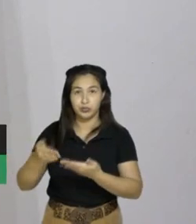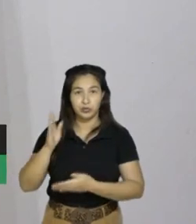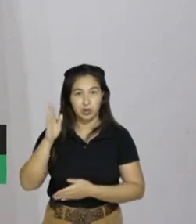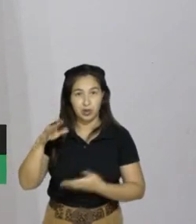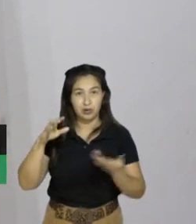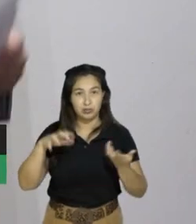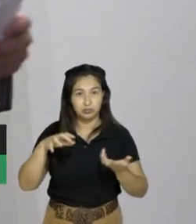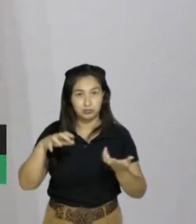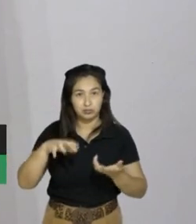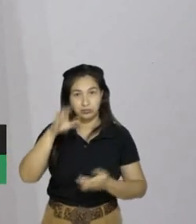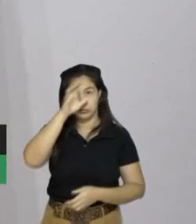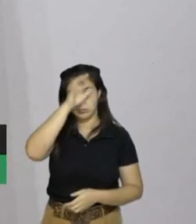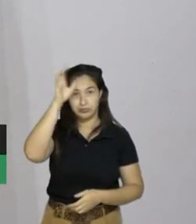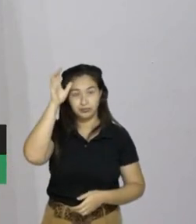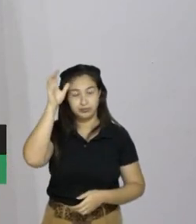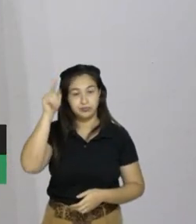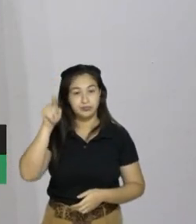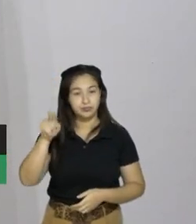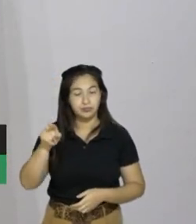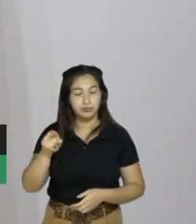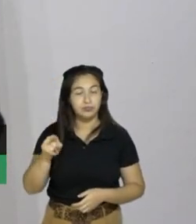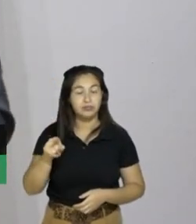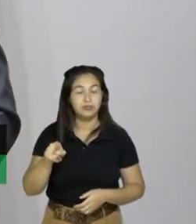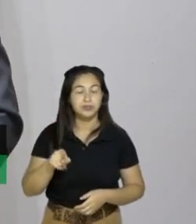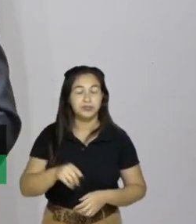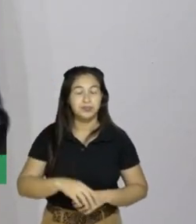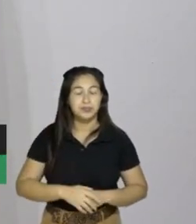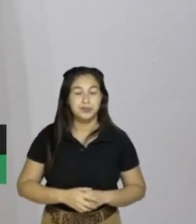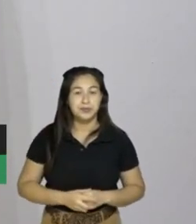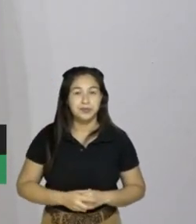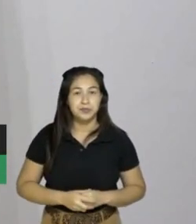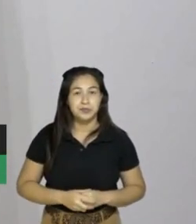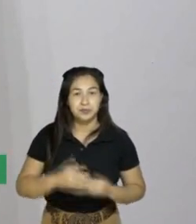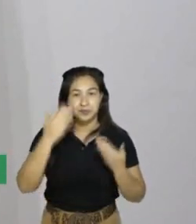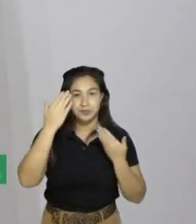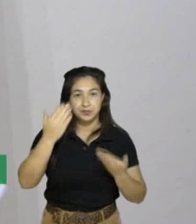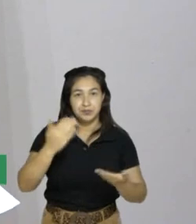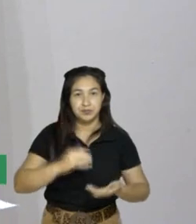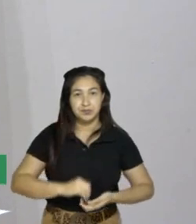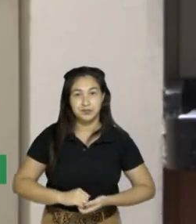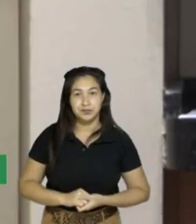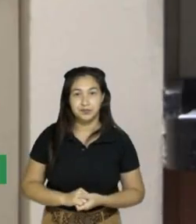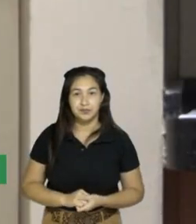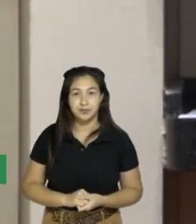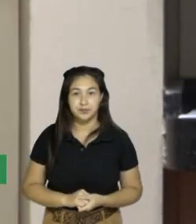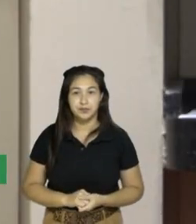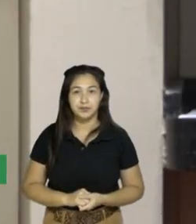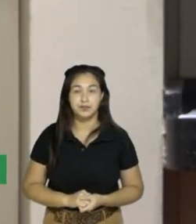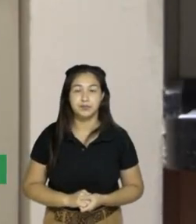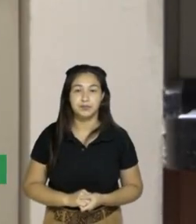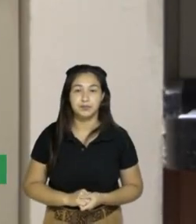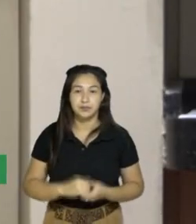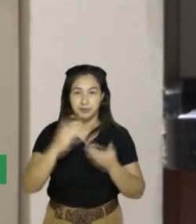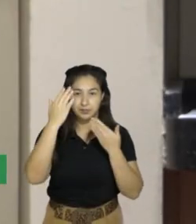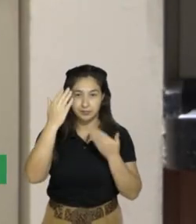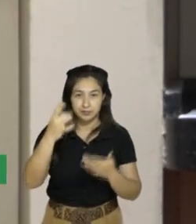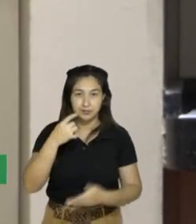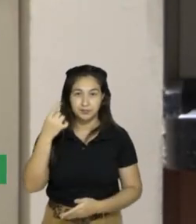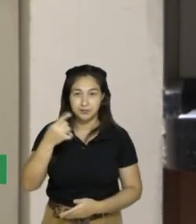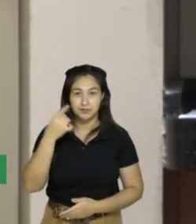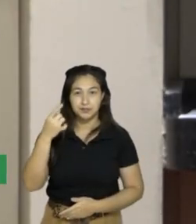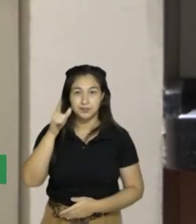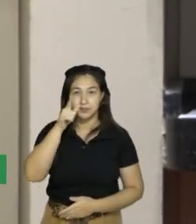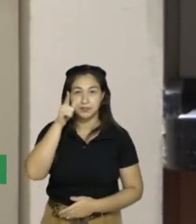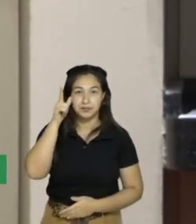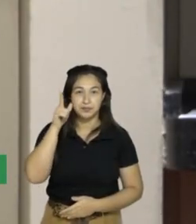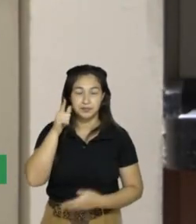dos Deputados para revogar as escolas Muito obrigado obrigado Deputado Lucas o próximo